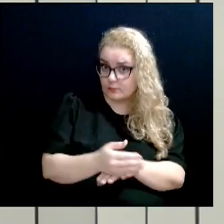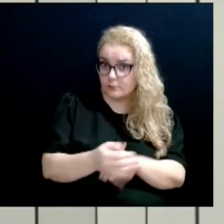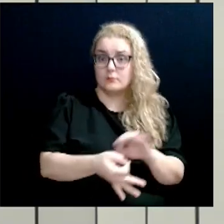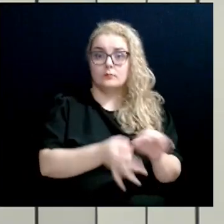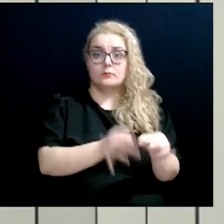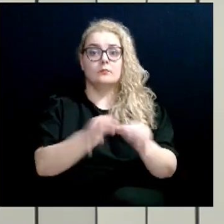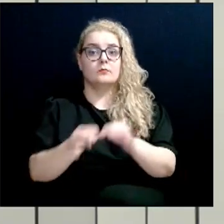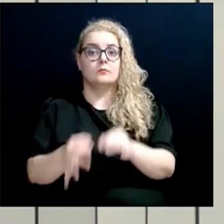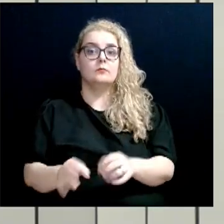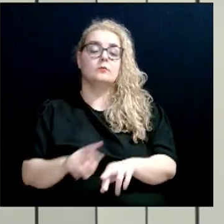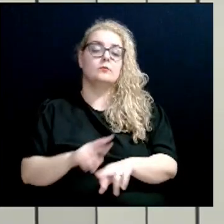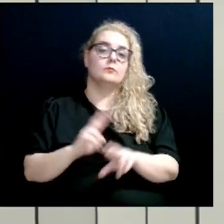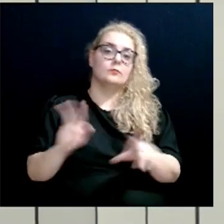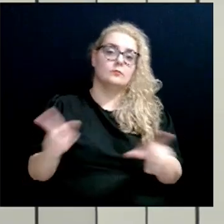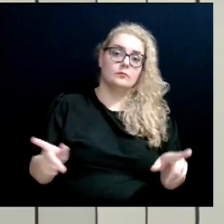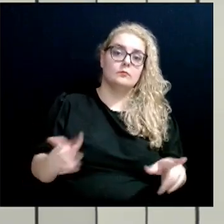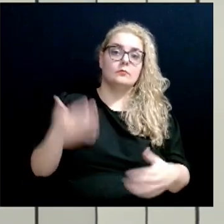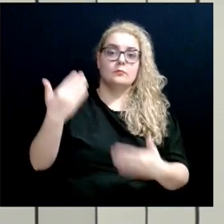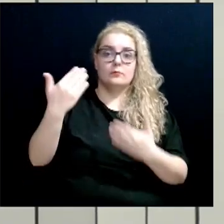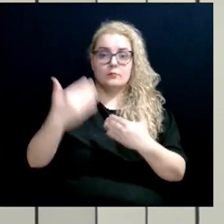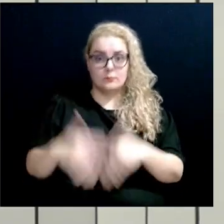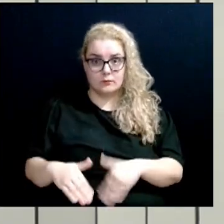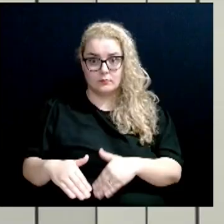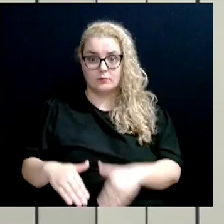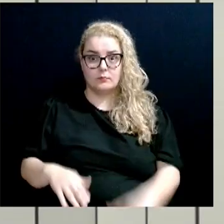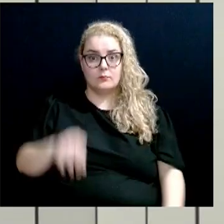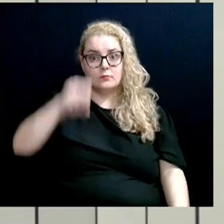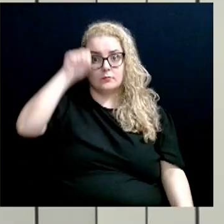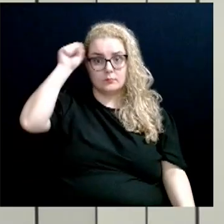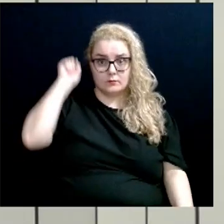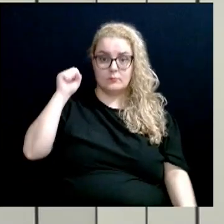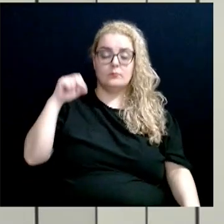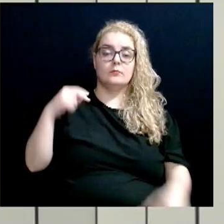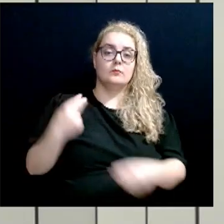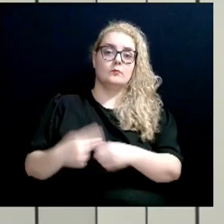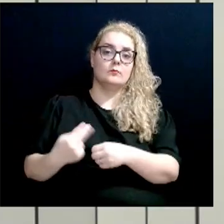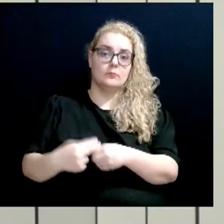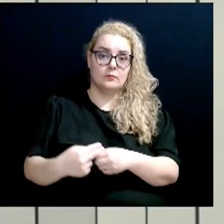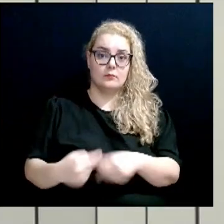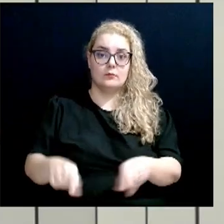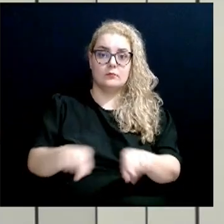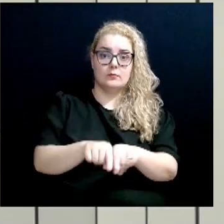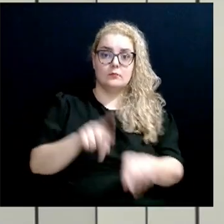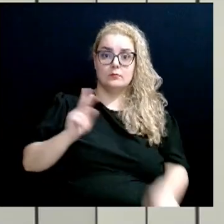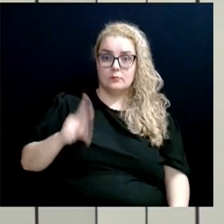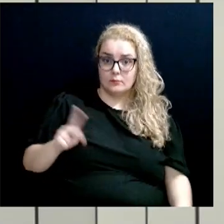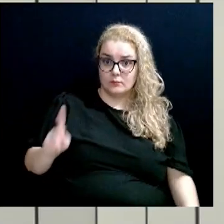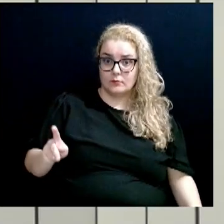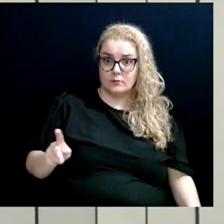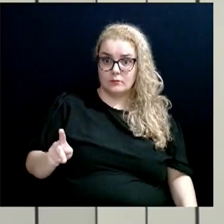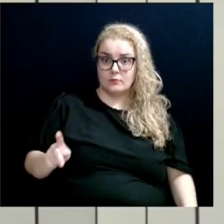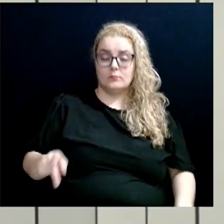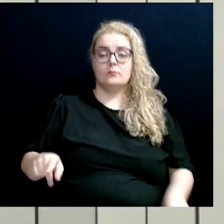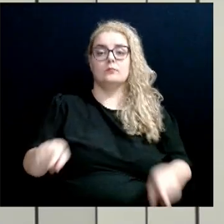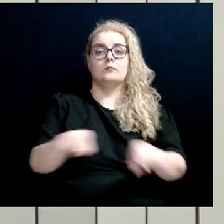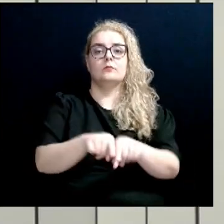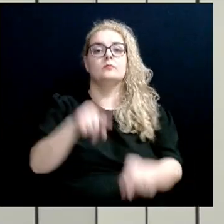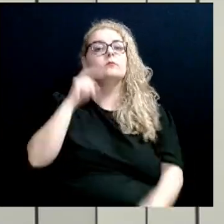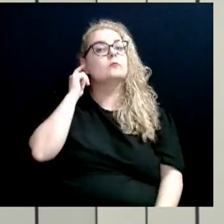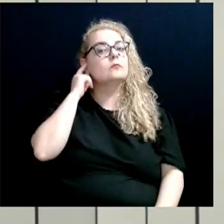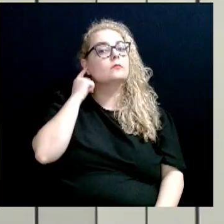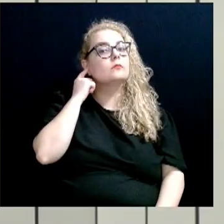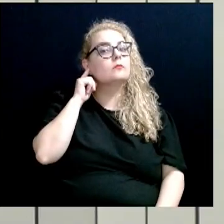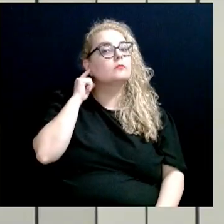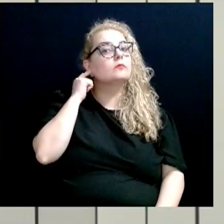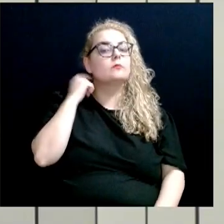diferentes provas do vestibular da Unicamp. Além de professores, também podem participar